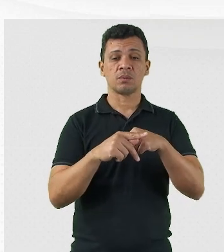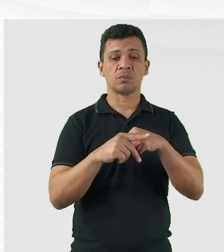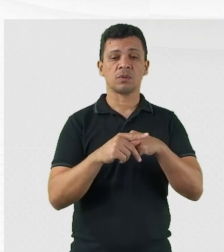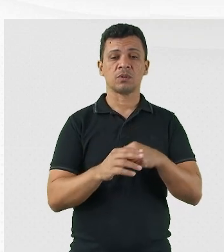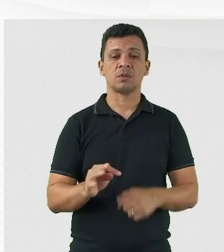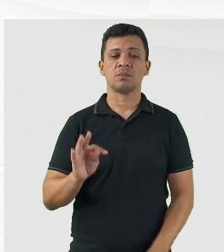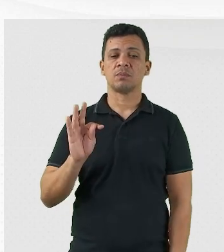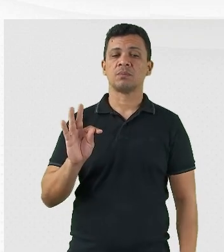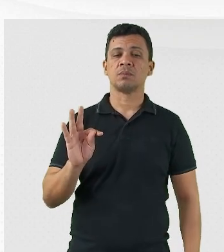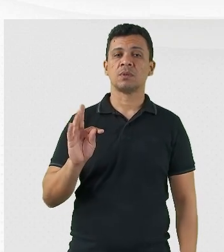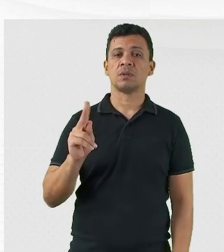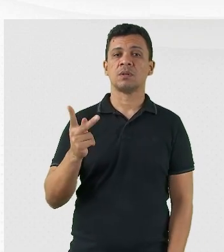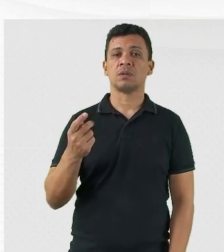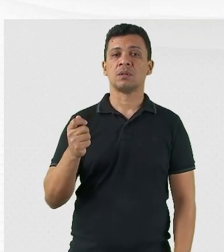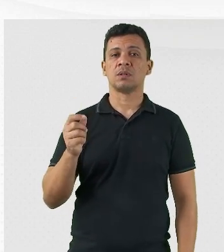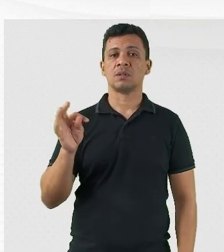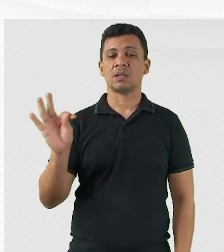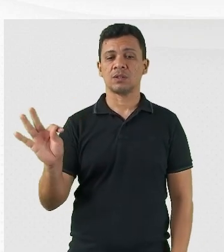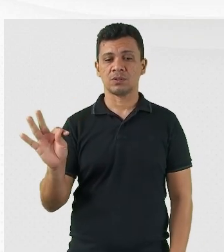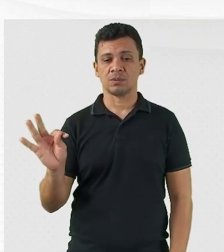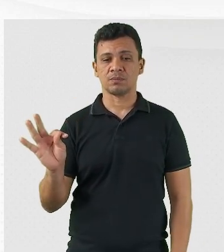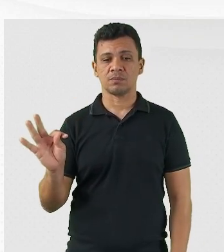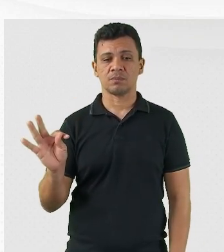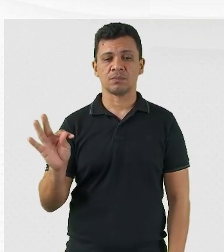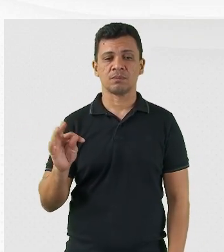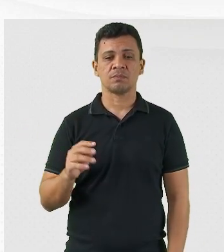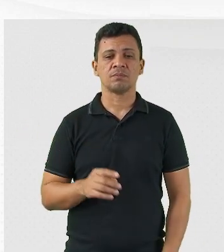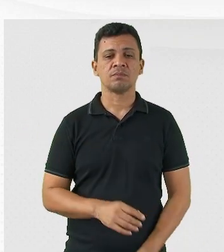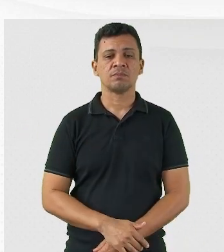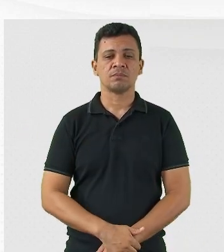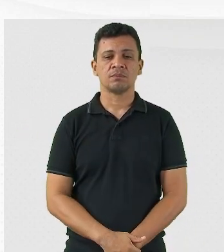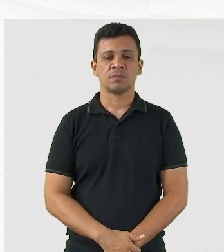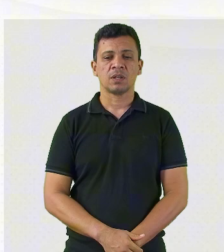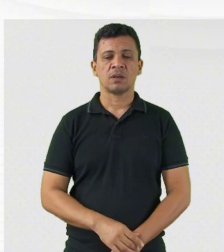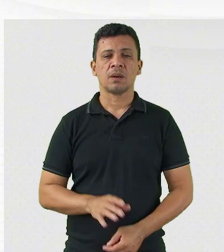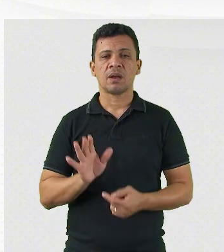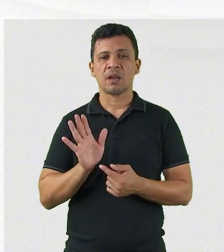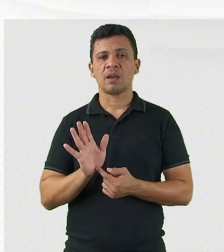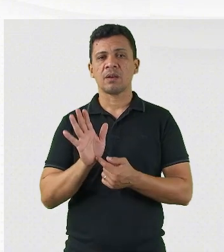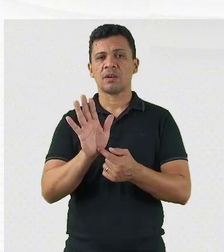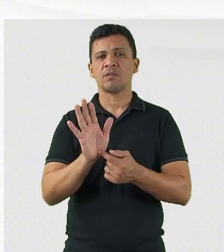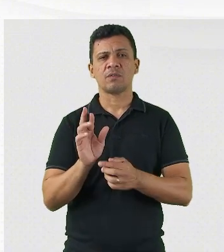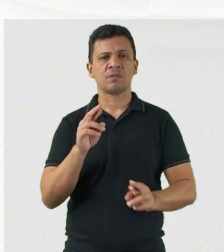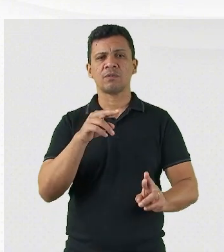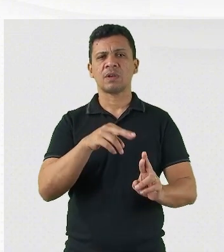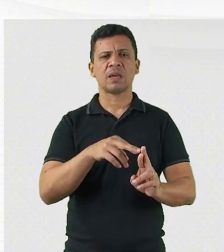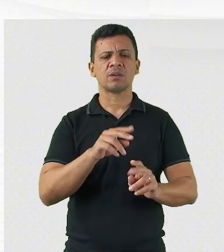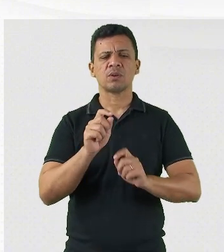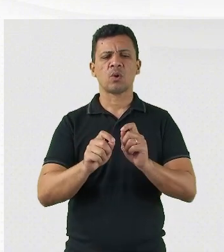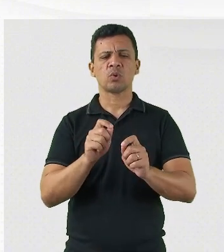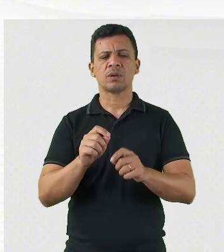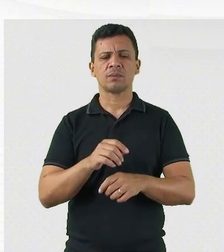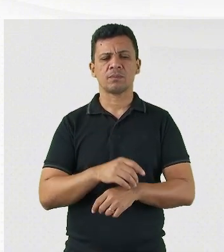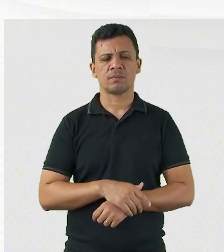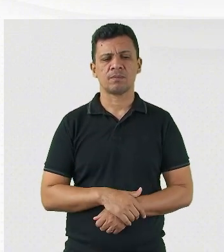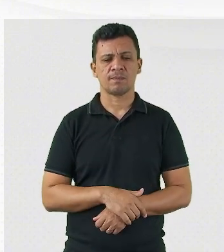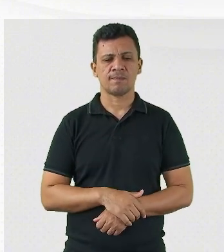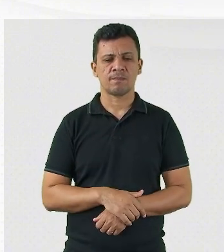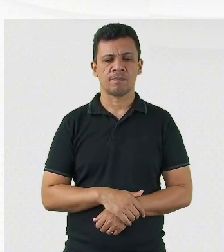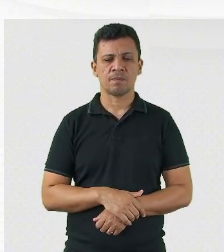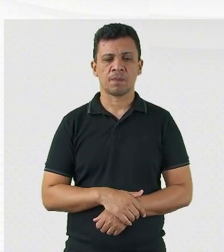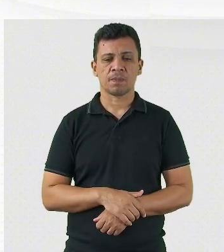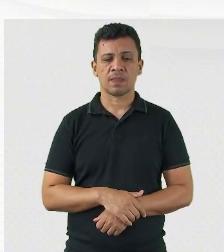that, presente em that small area, refere-se a. Olha que ali